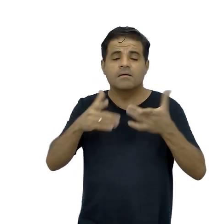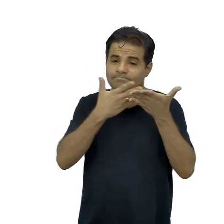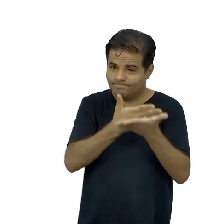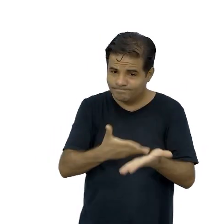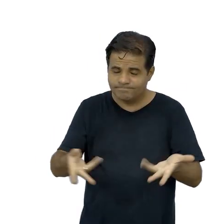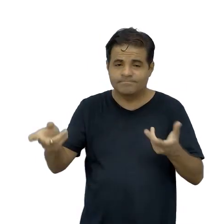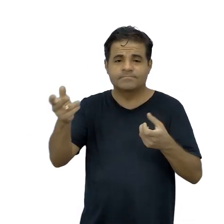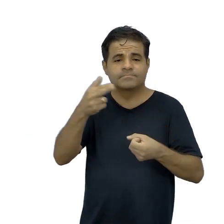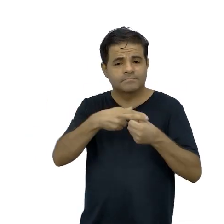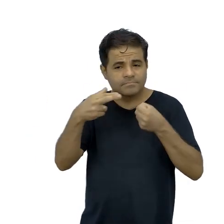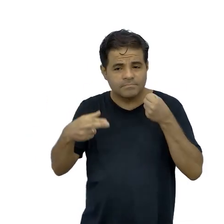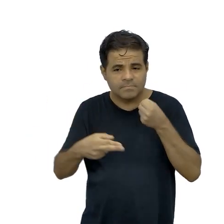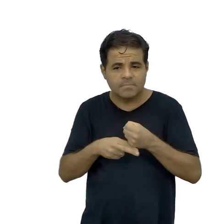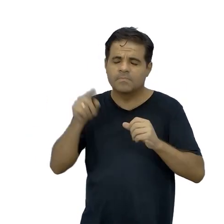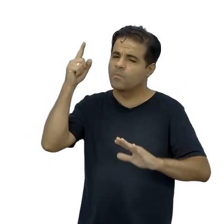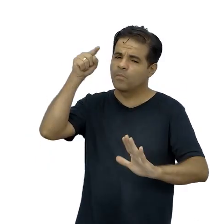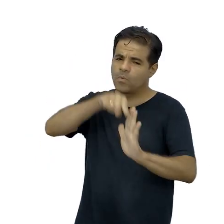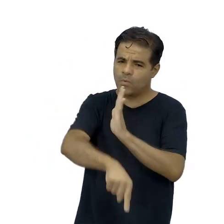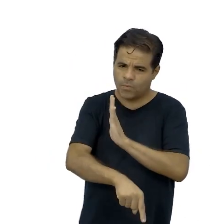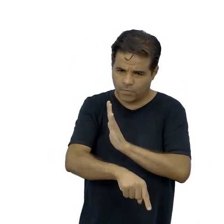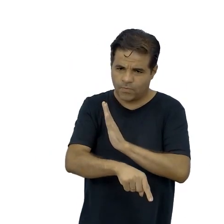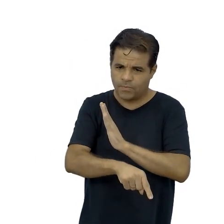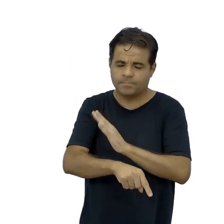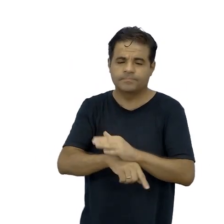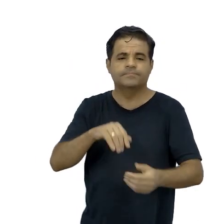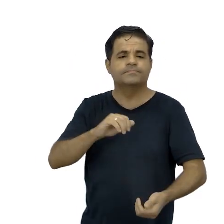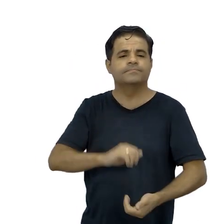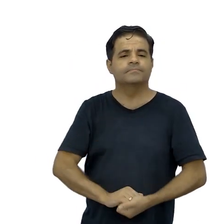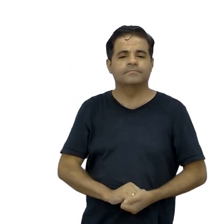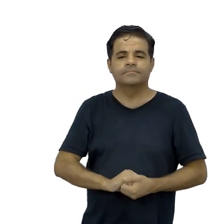de recuperação e aprofundamento.